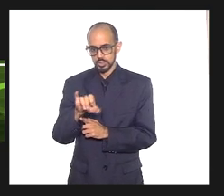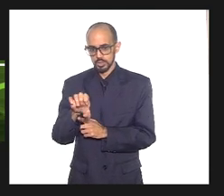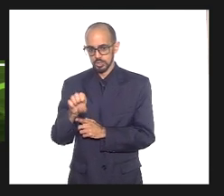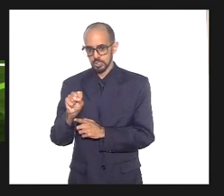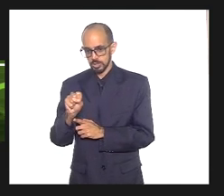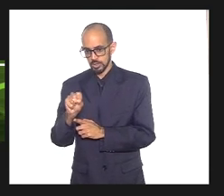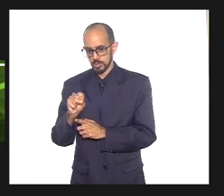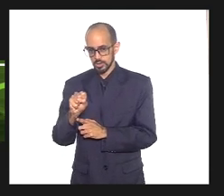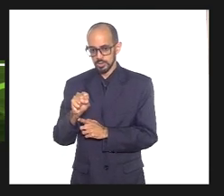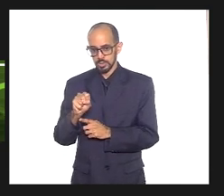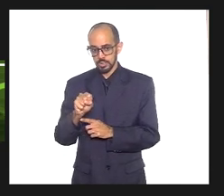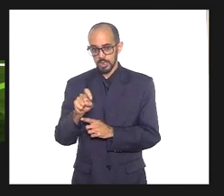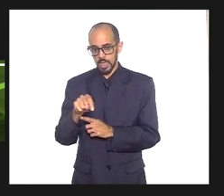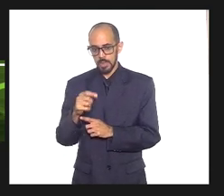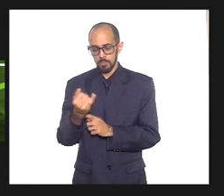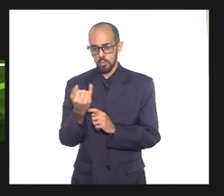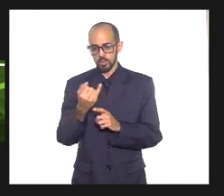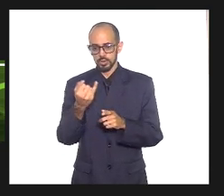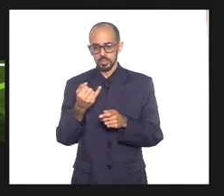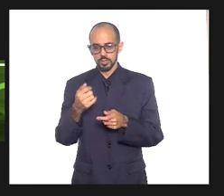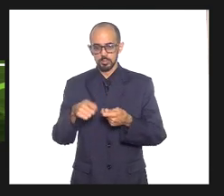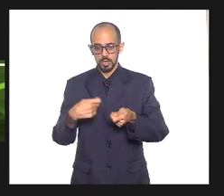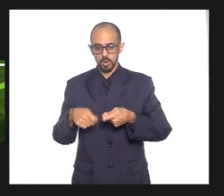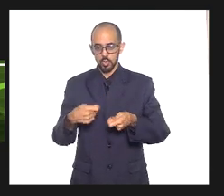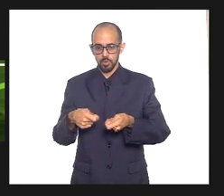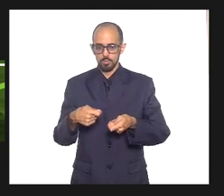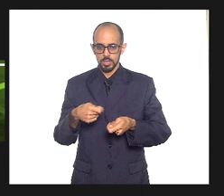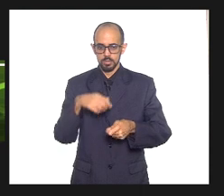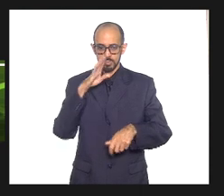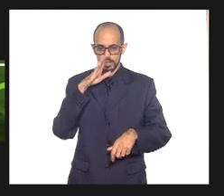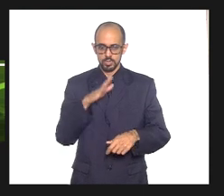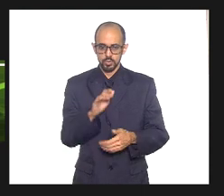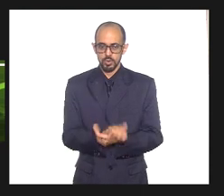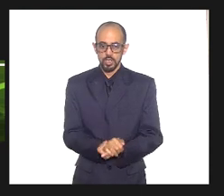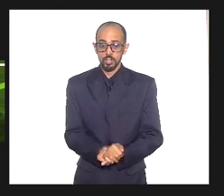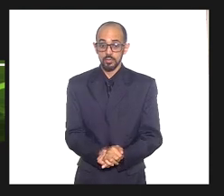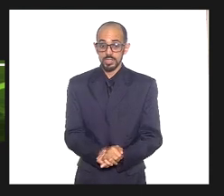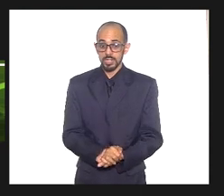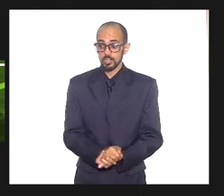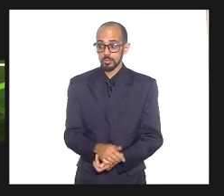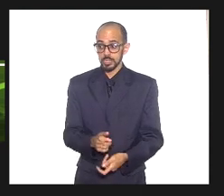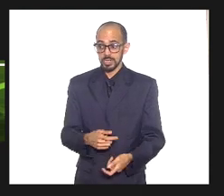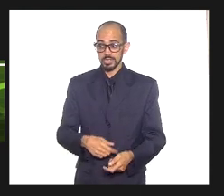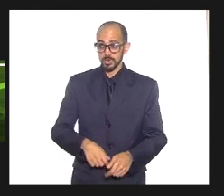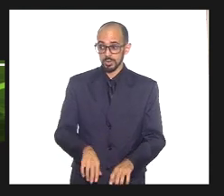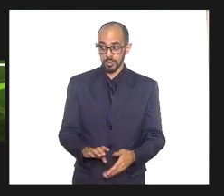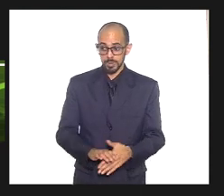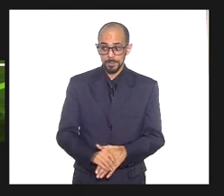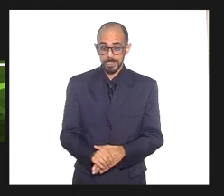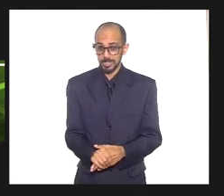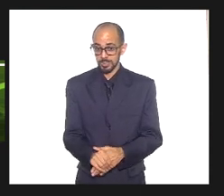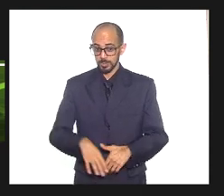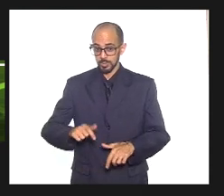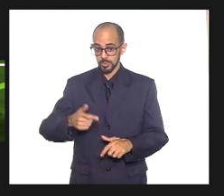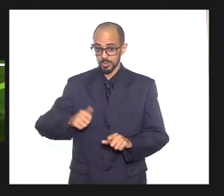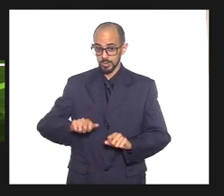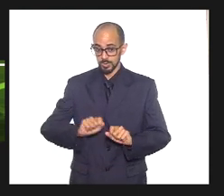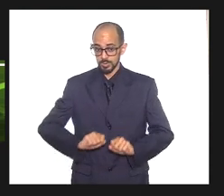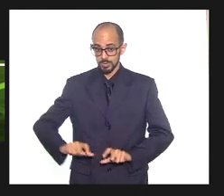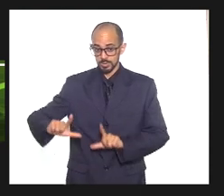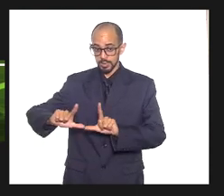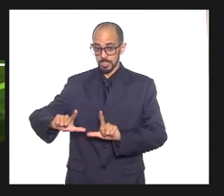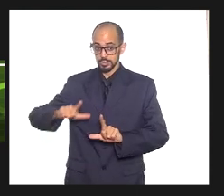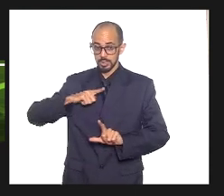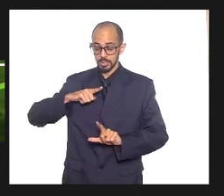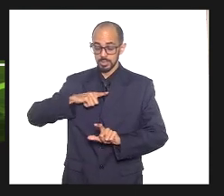para a economia brasileira. No próximo slide, a gente tem a taxa de